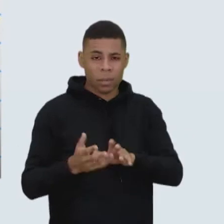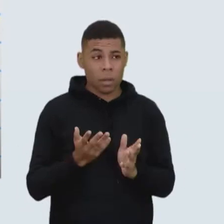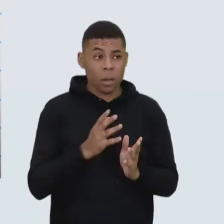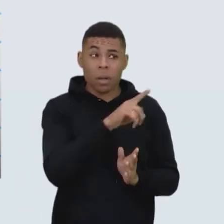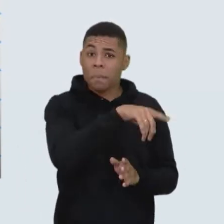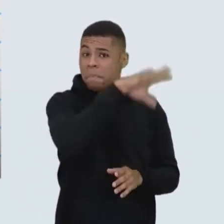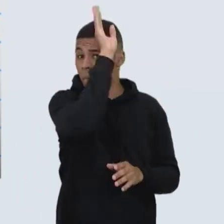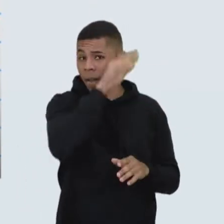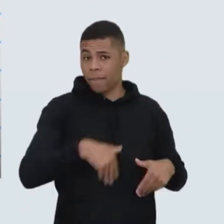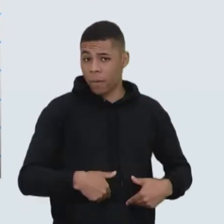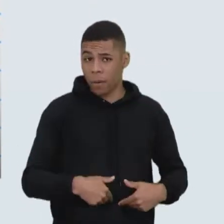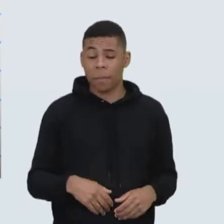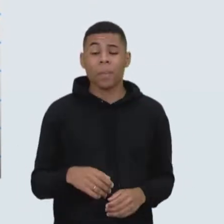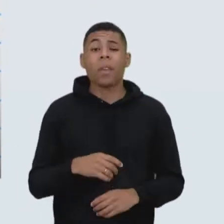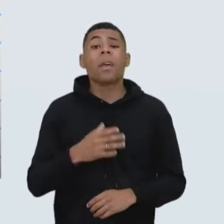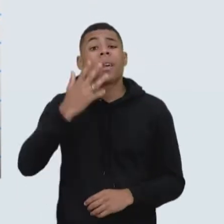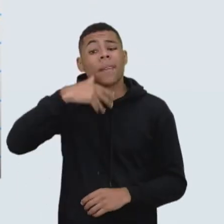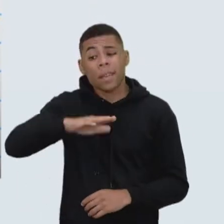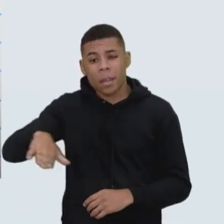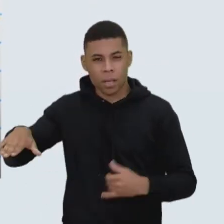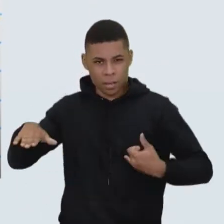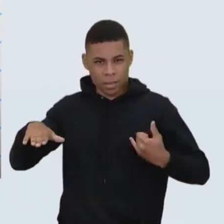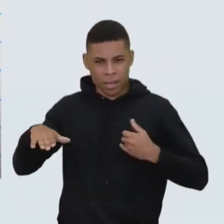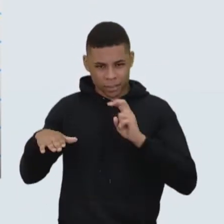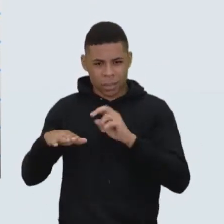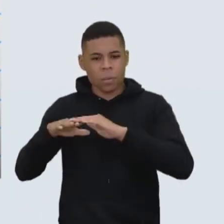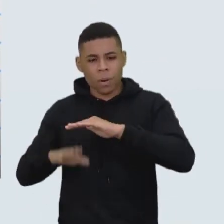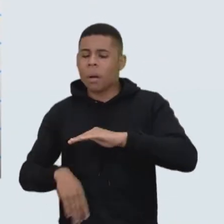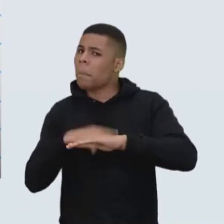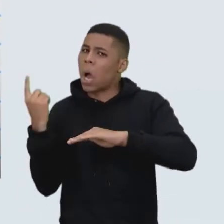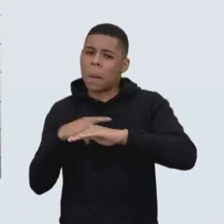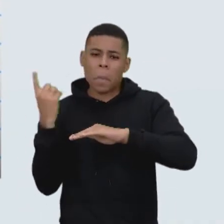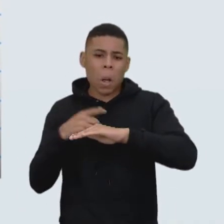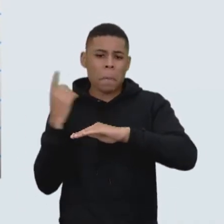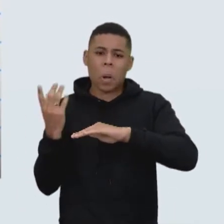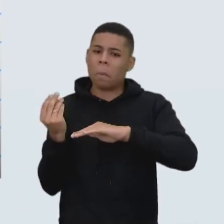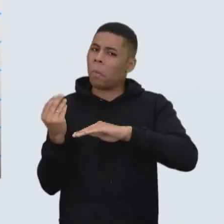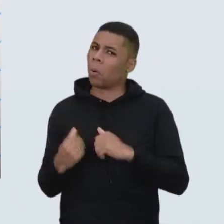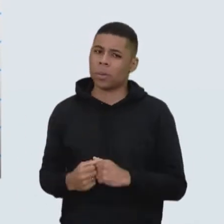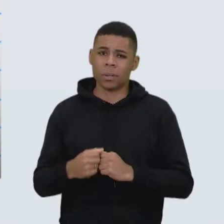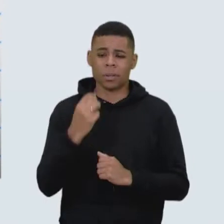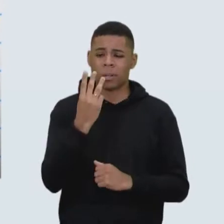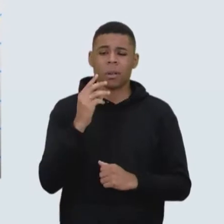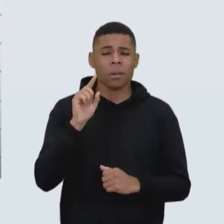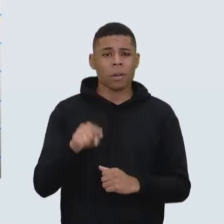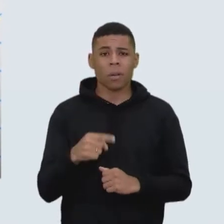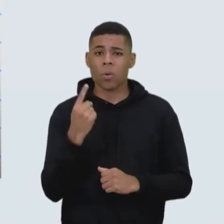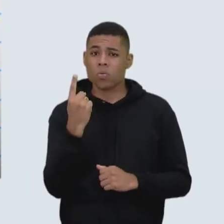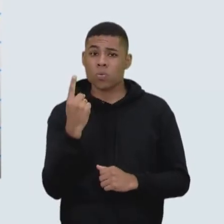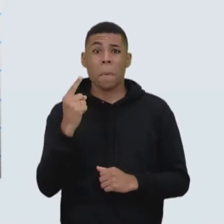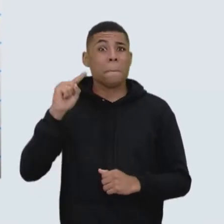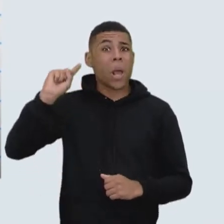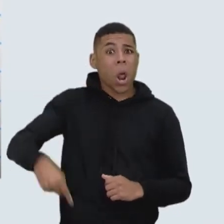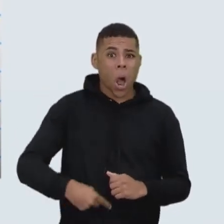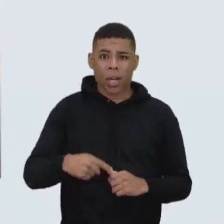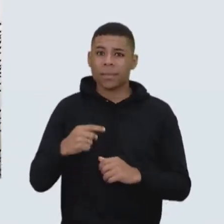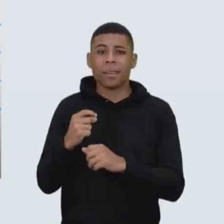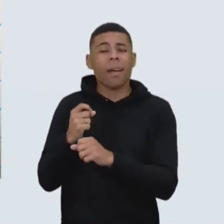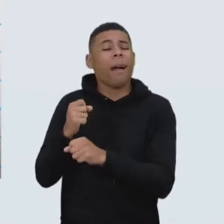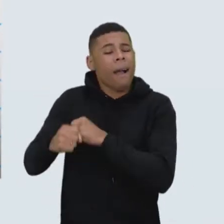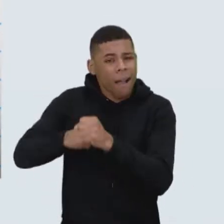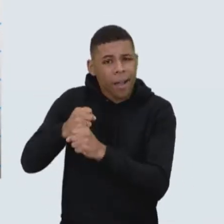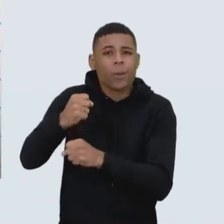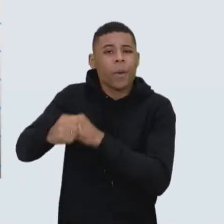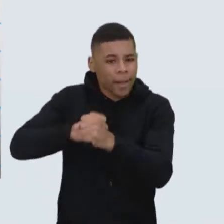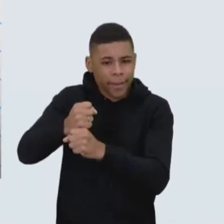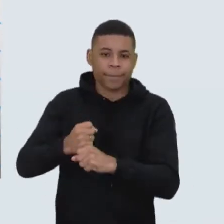metade das mortes de crianças abaixo de 5 anos. São cerca de 3,1 milhões de crianças todos os anos. A